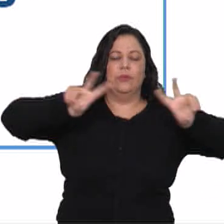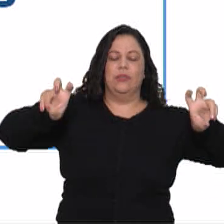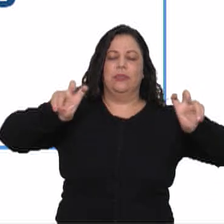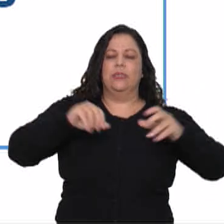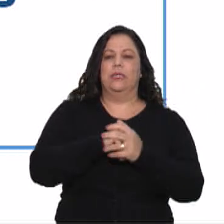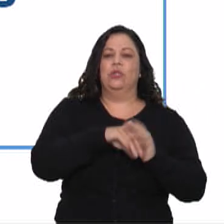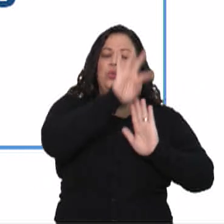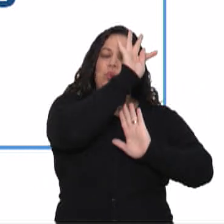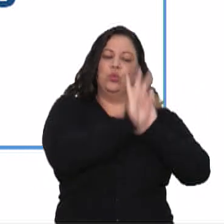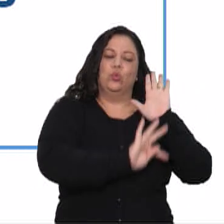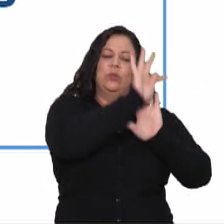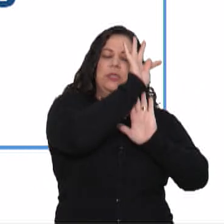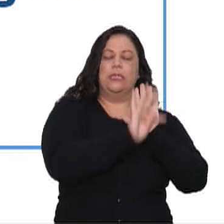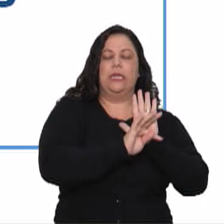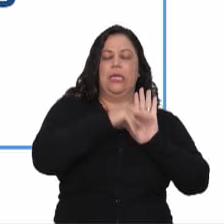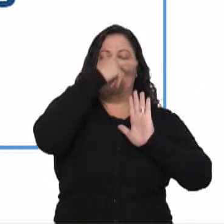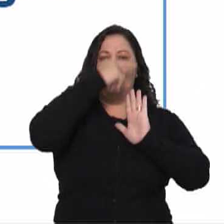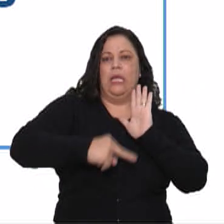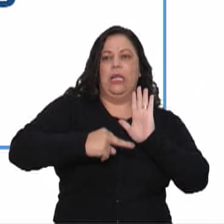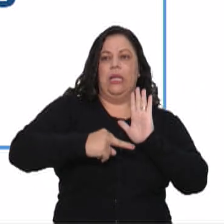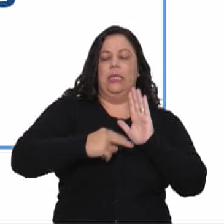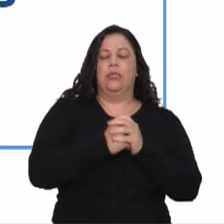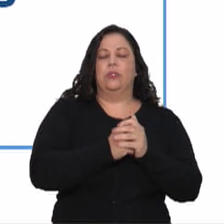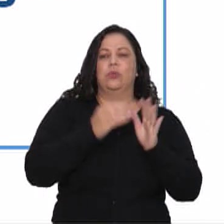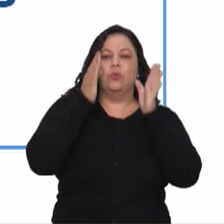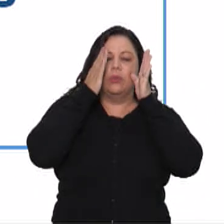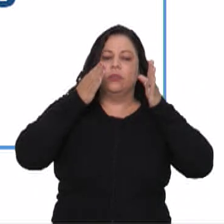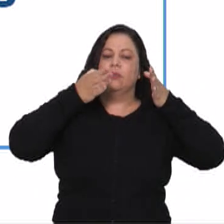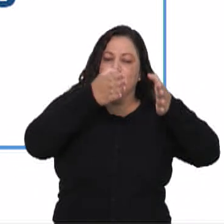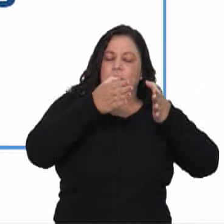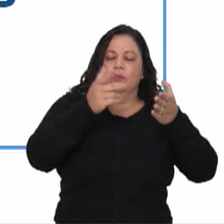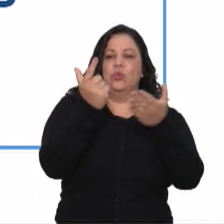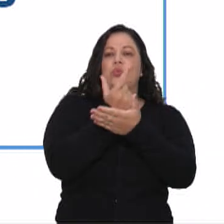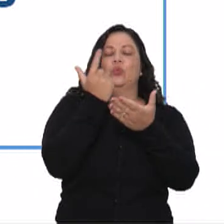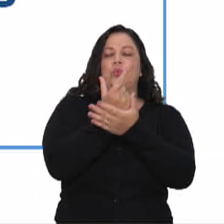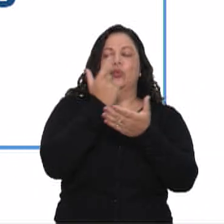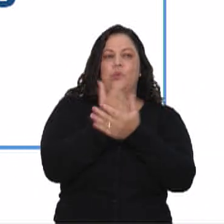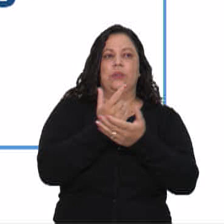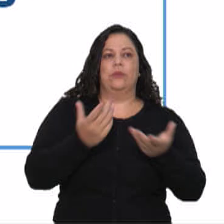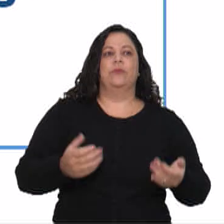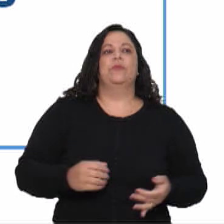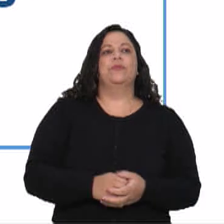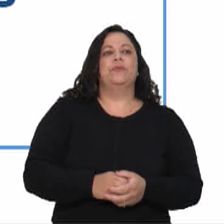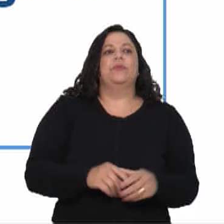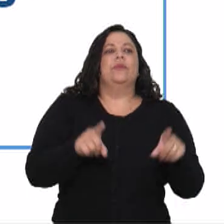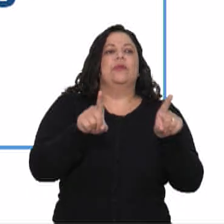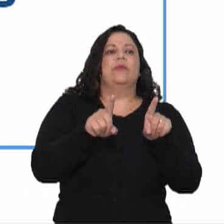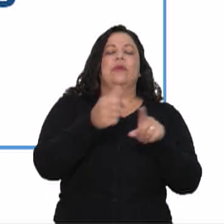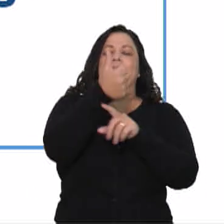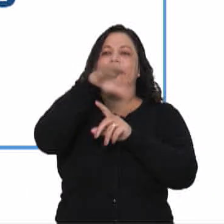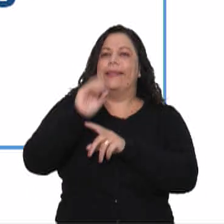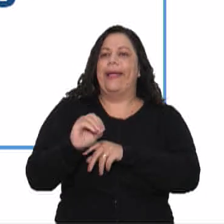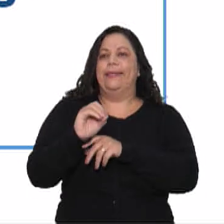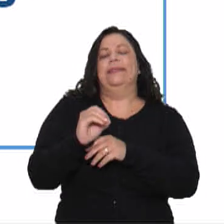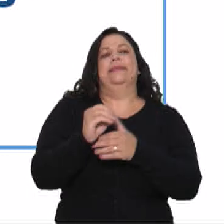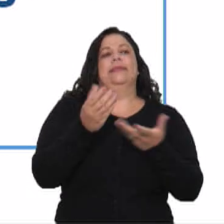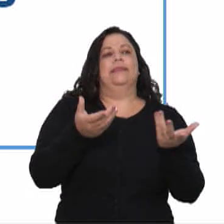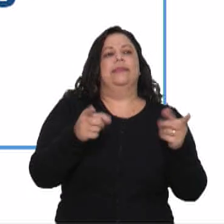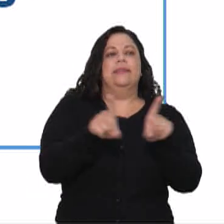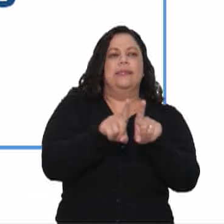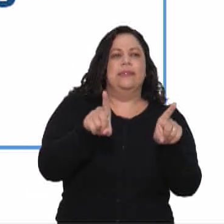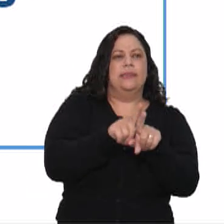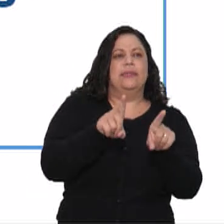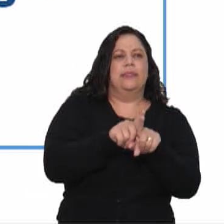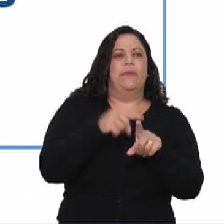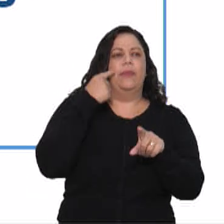também trechos do diálogo República, mais especificamente o livro 10. E retomaremos a filosofia de Heráclito,